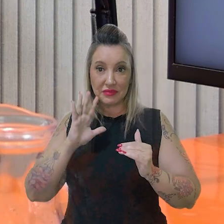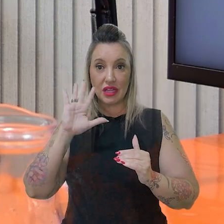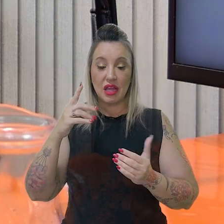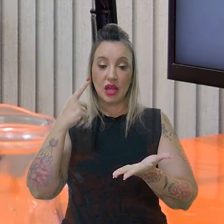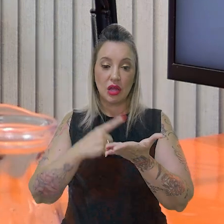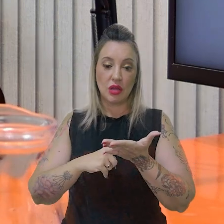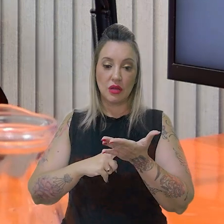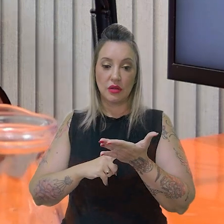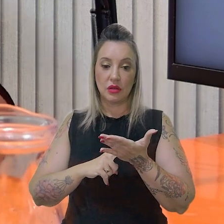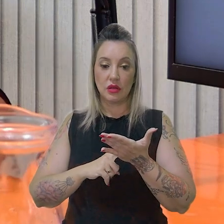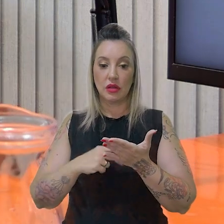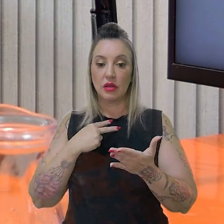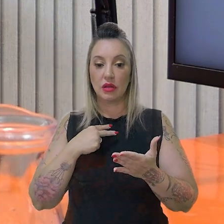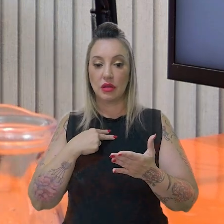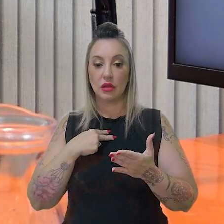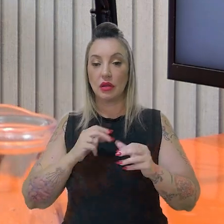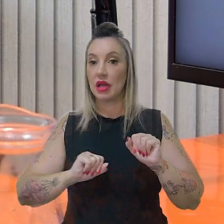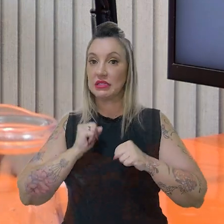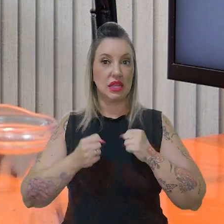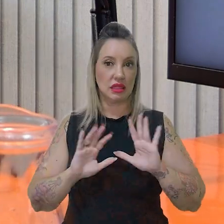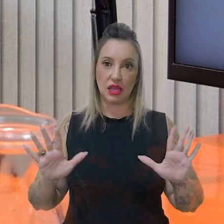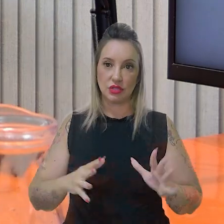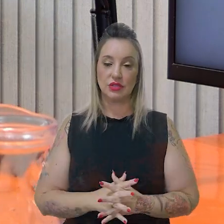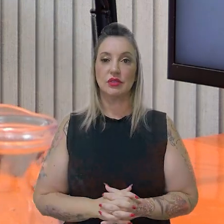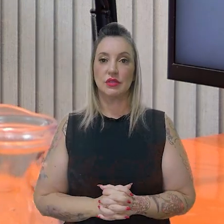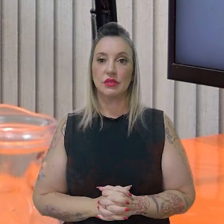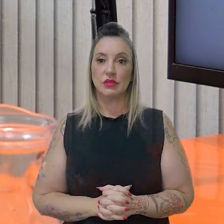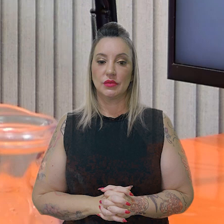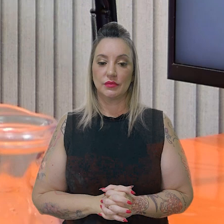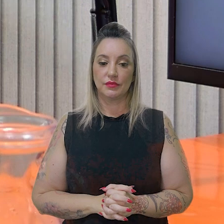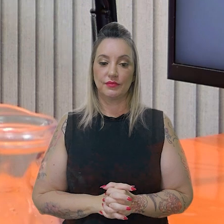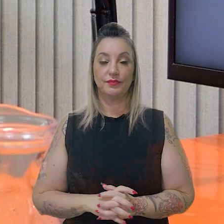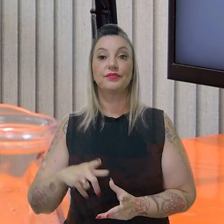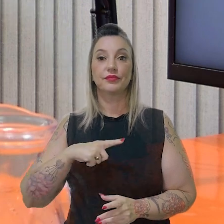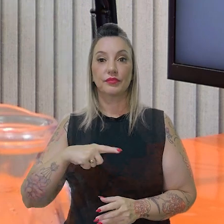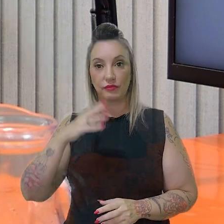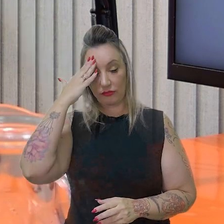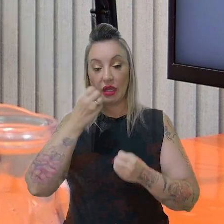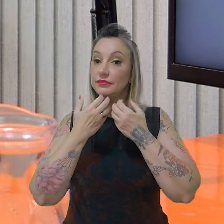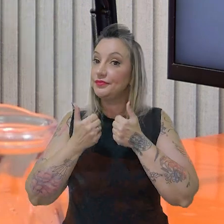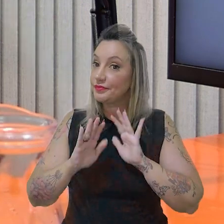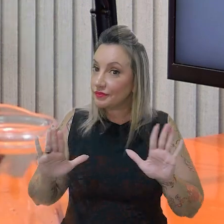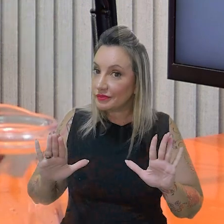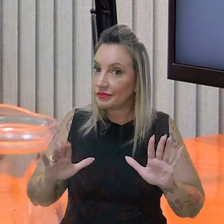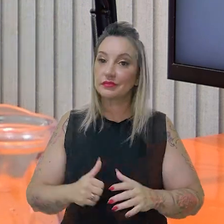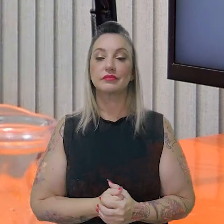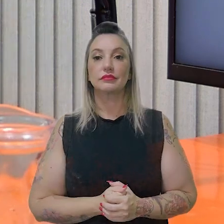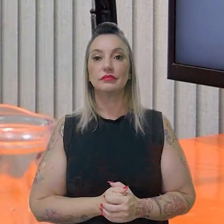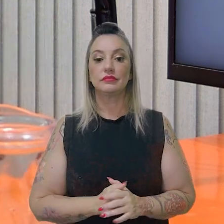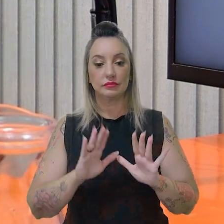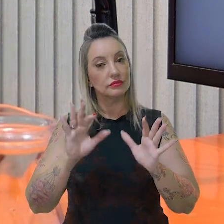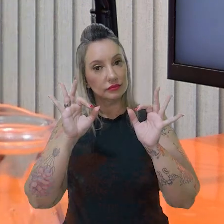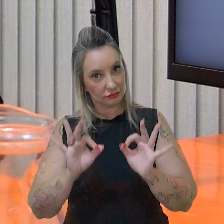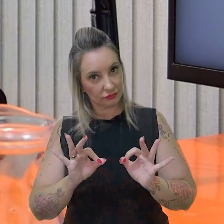bolei minha cabeça e eu não posso causar ansiedade também isso aham e tenho que entender que tá tudo bem isso E aí mas deu